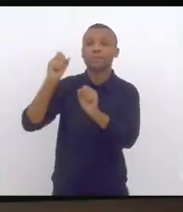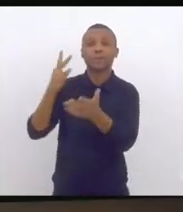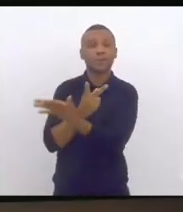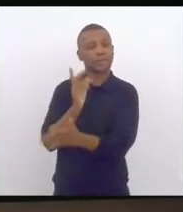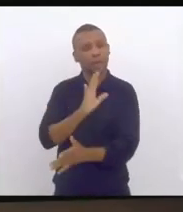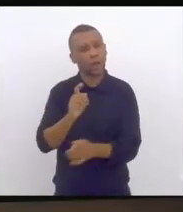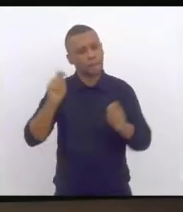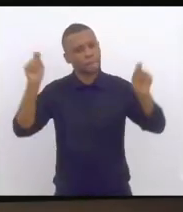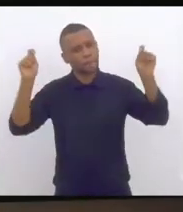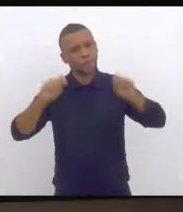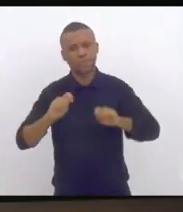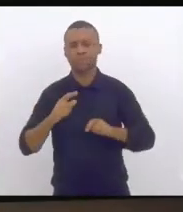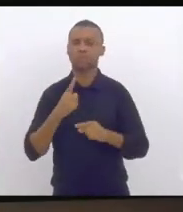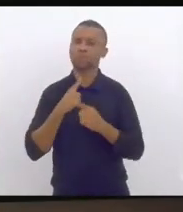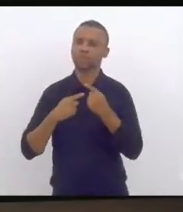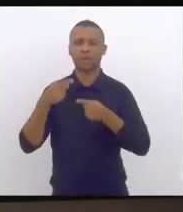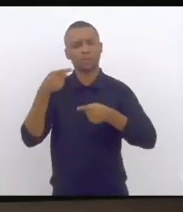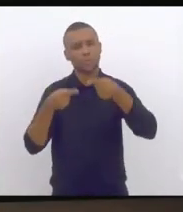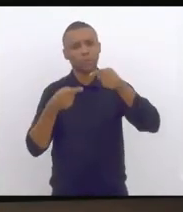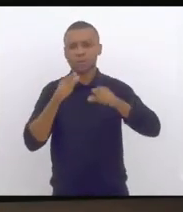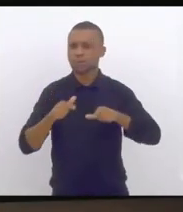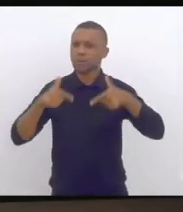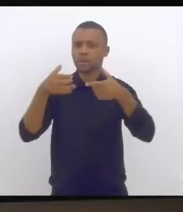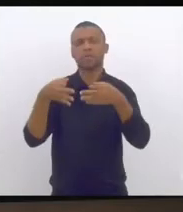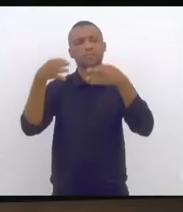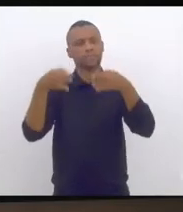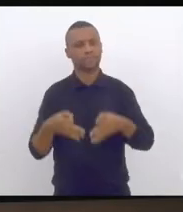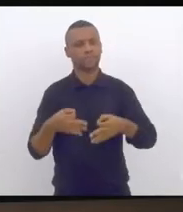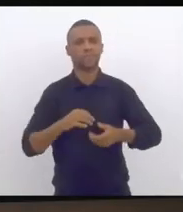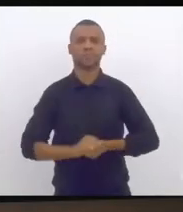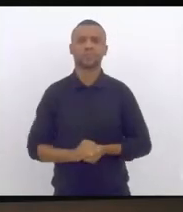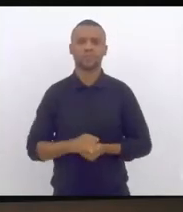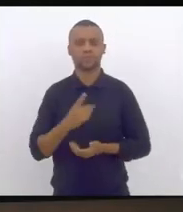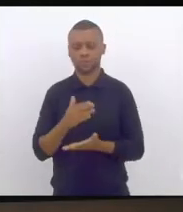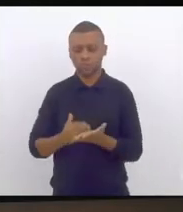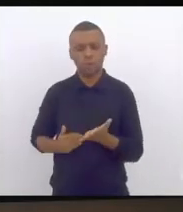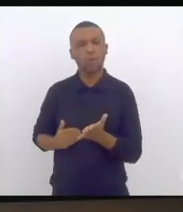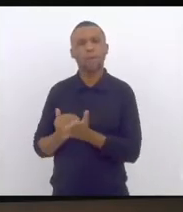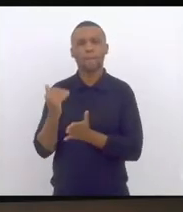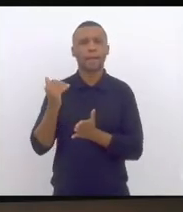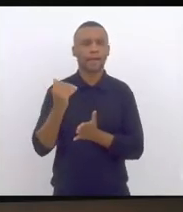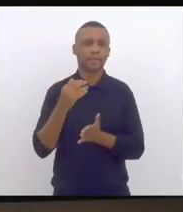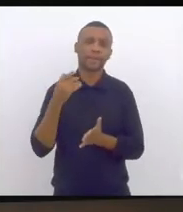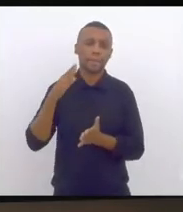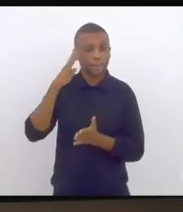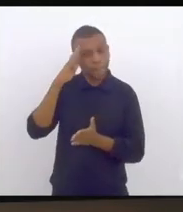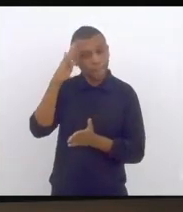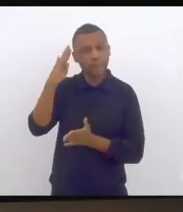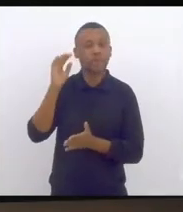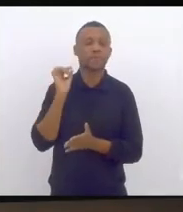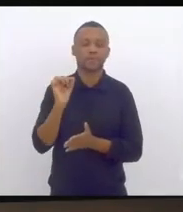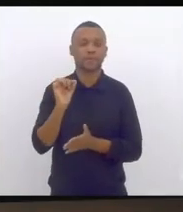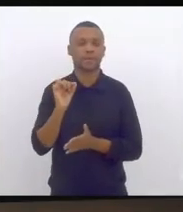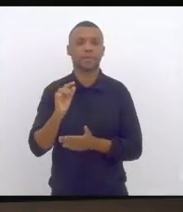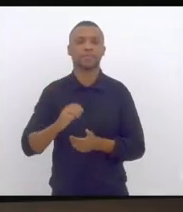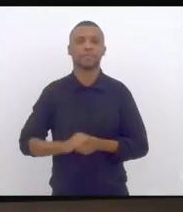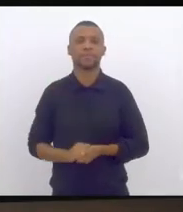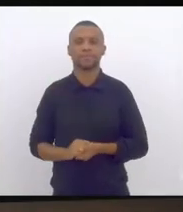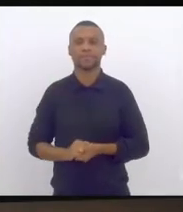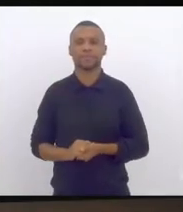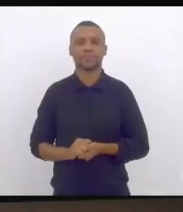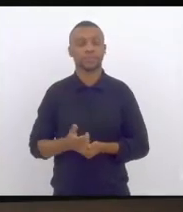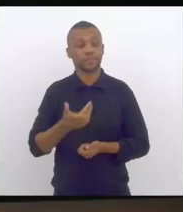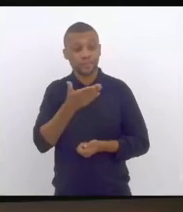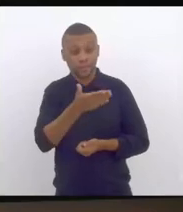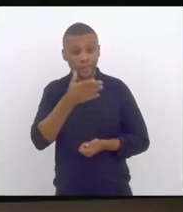com vontade política, com ação efetiva, e isso começa, sem dúvida, deputada Tia Ju,